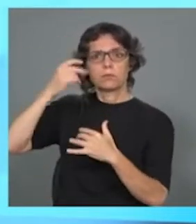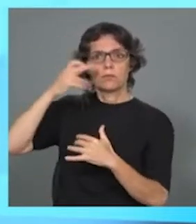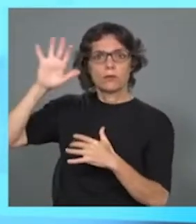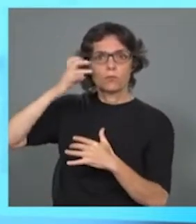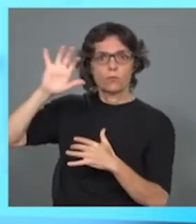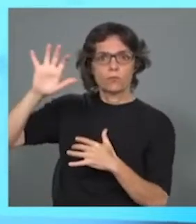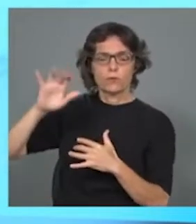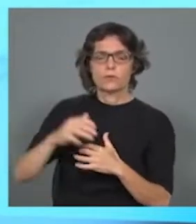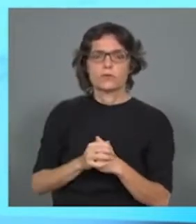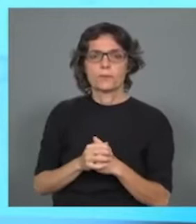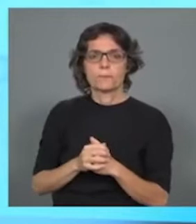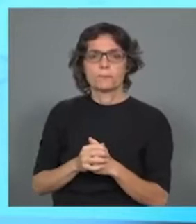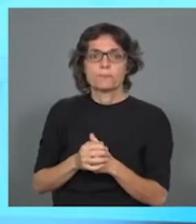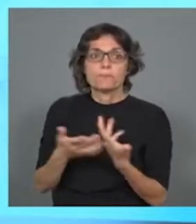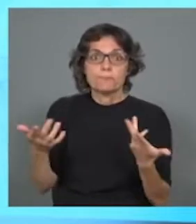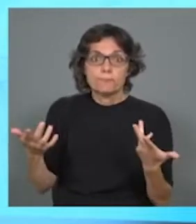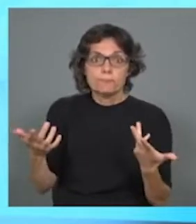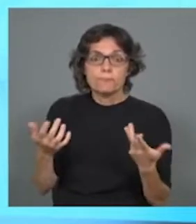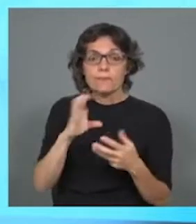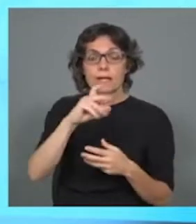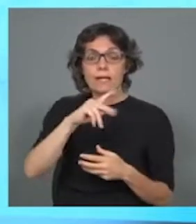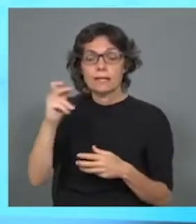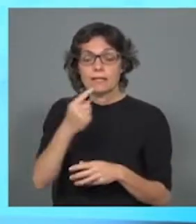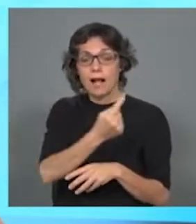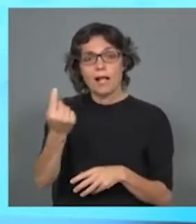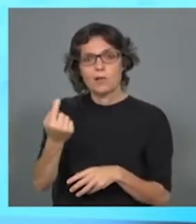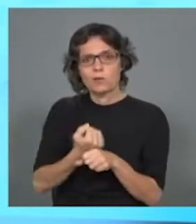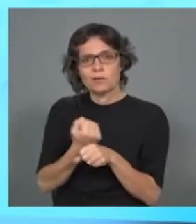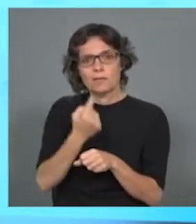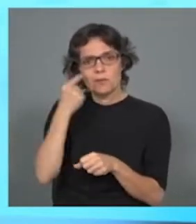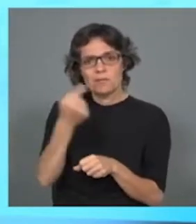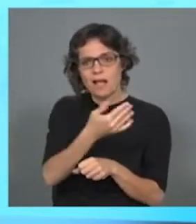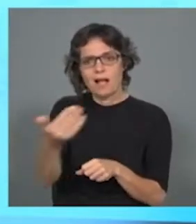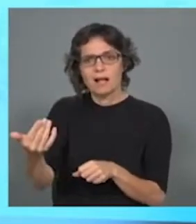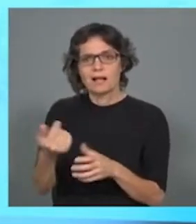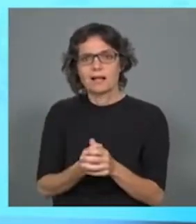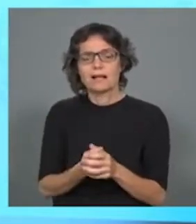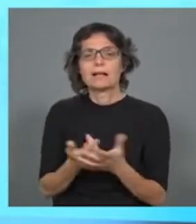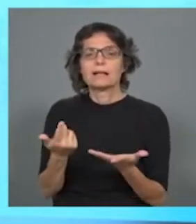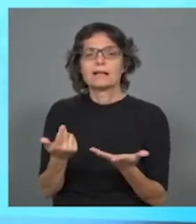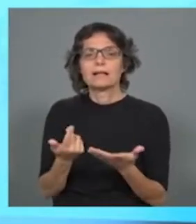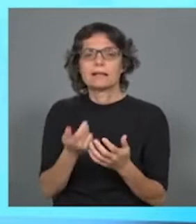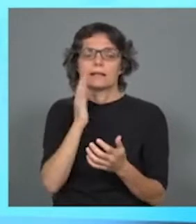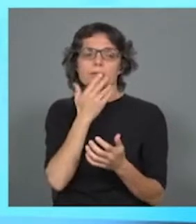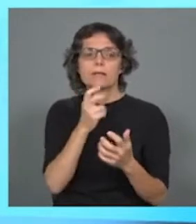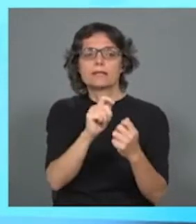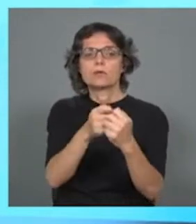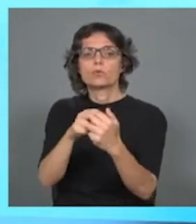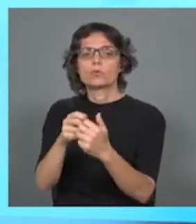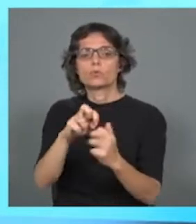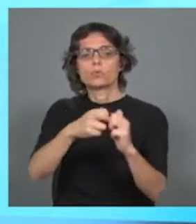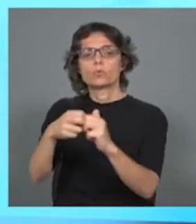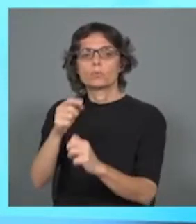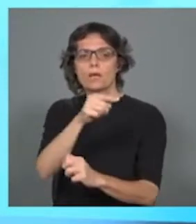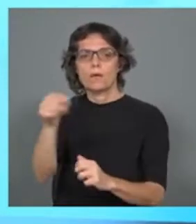escondido. É aquilo que é a maior lacuna daquele território que causa maior vulnerabilidade. E a solidão é um